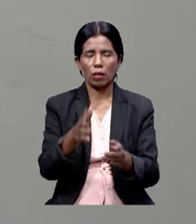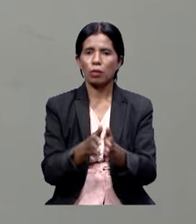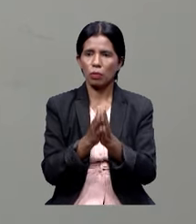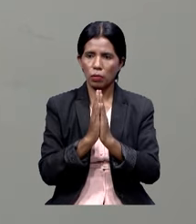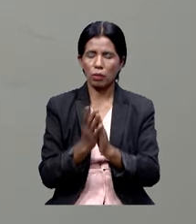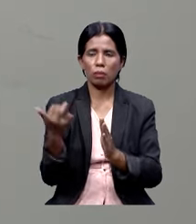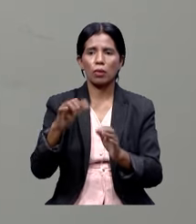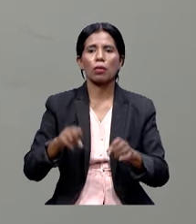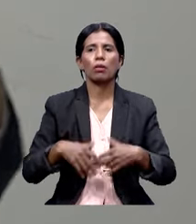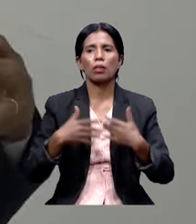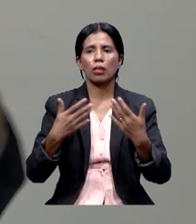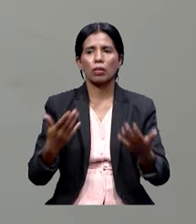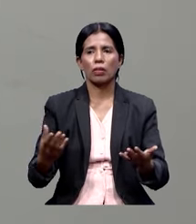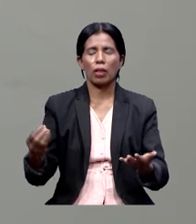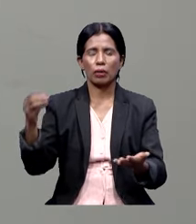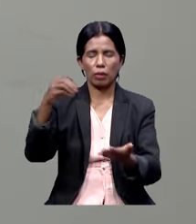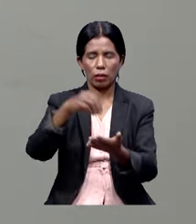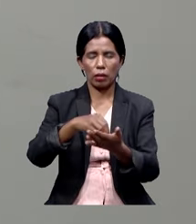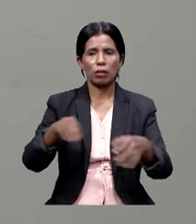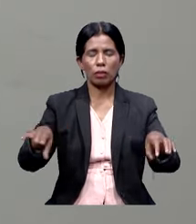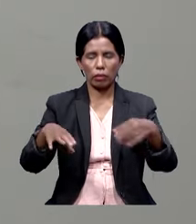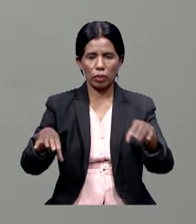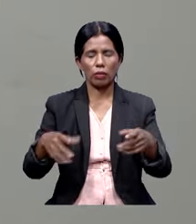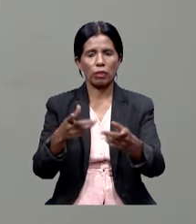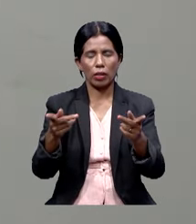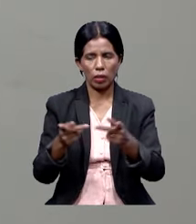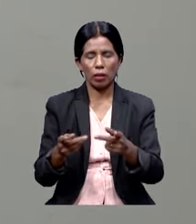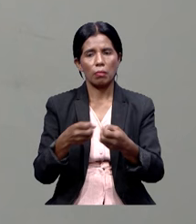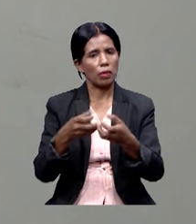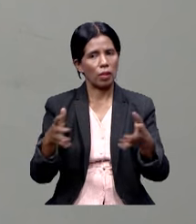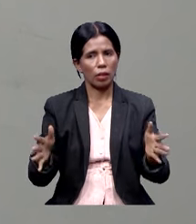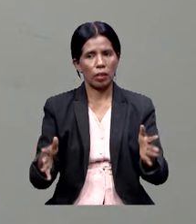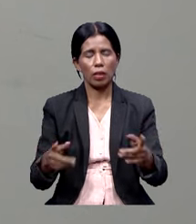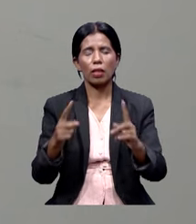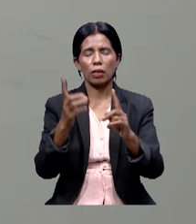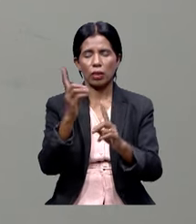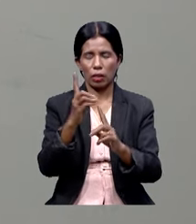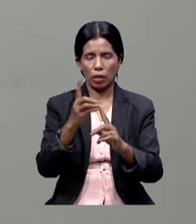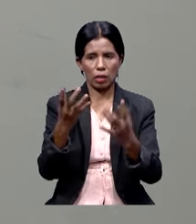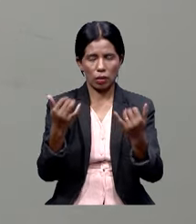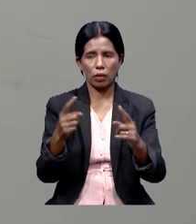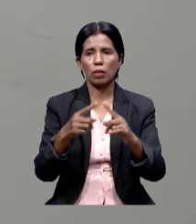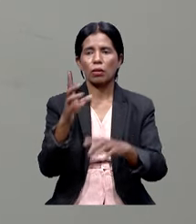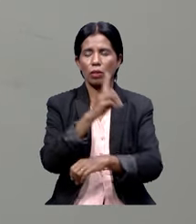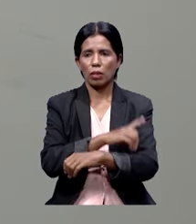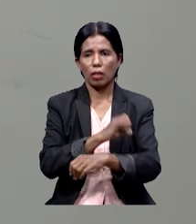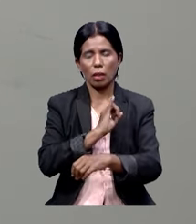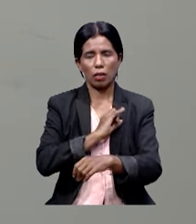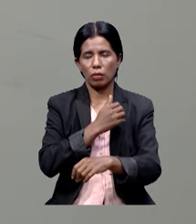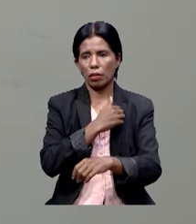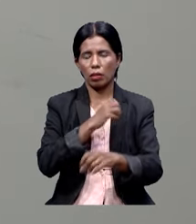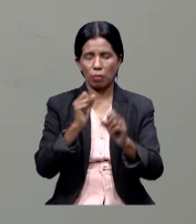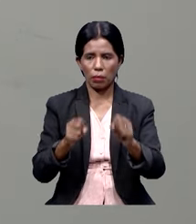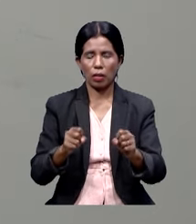o insato prensa filafali fatine bequemoso. Infelizmente, até a data, o inoro, Rosigal Bele Hassoro, porque o